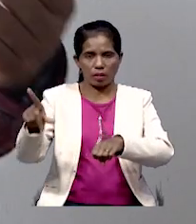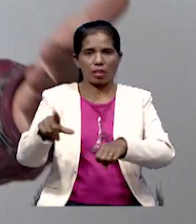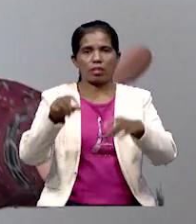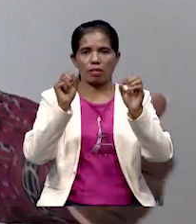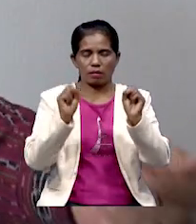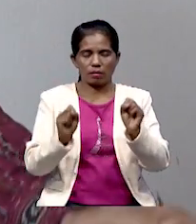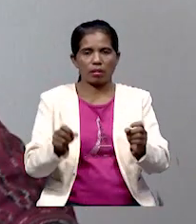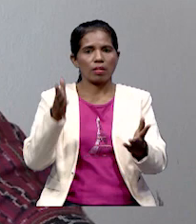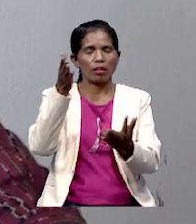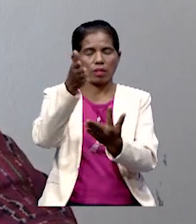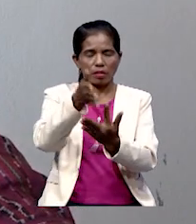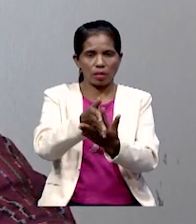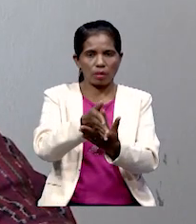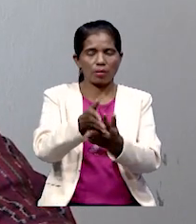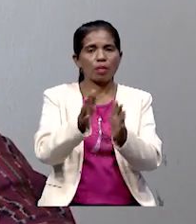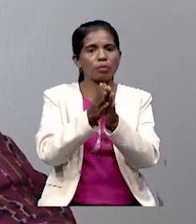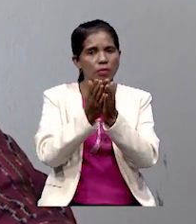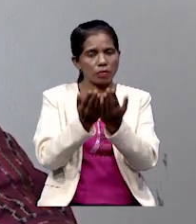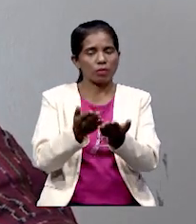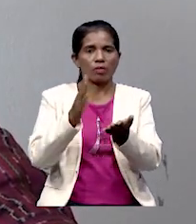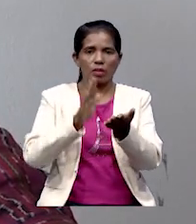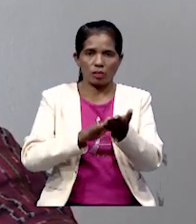bele, tama e a currículo escola, né?